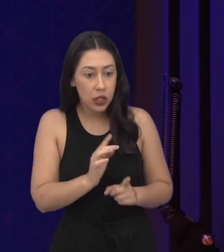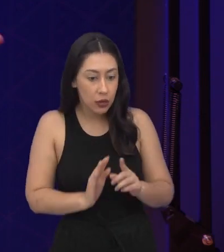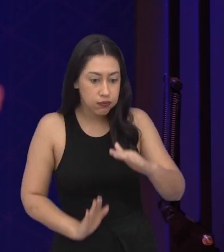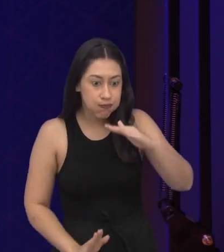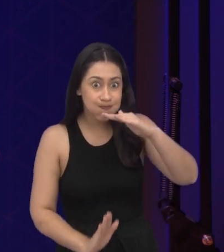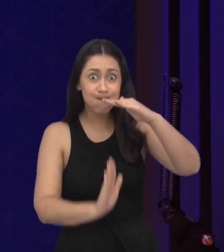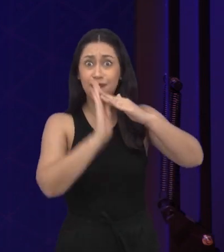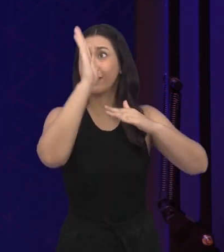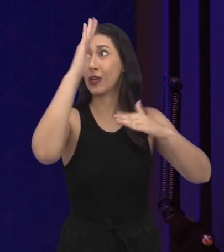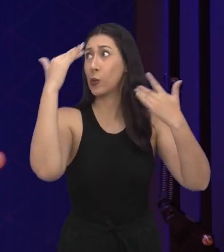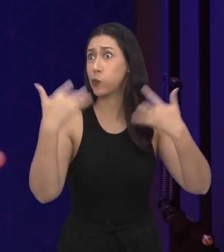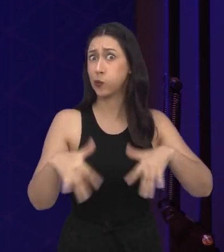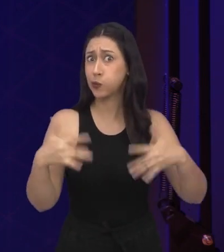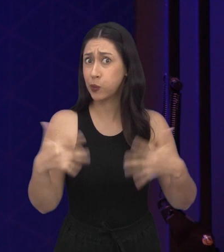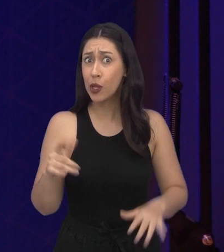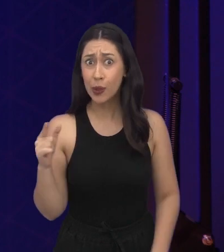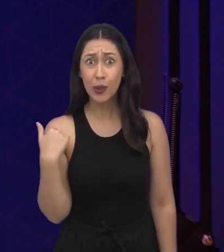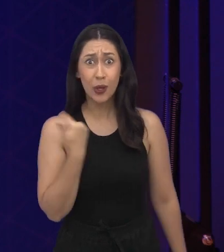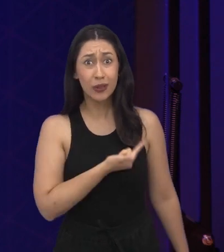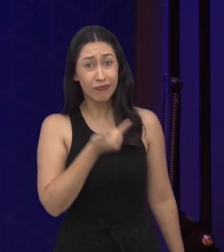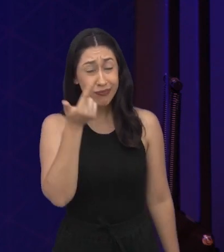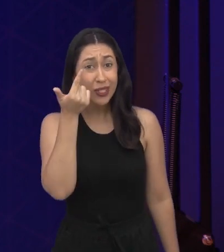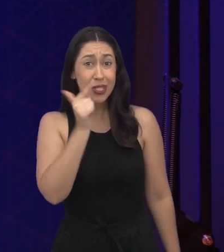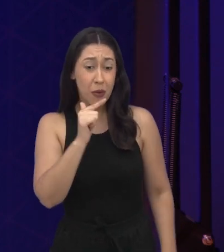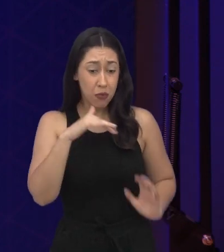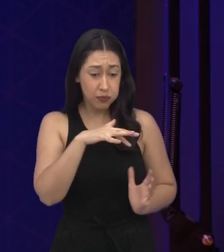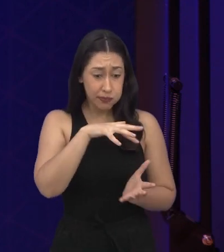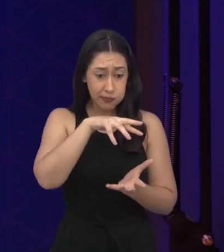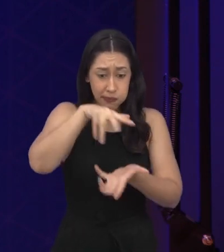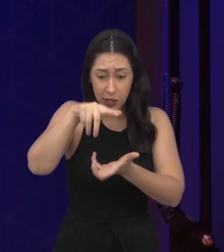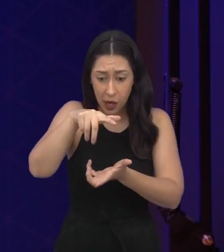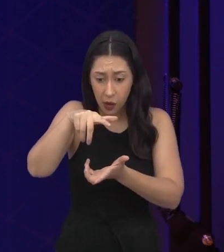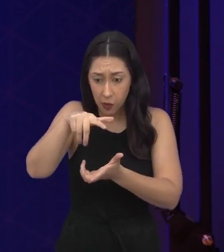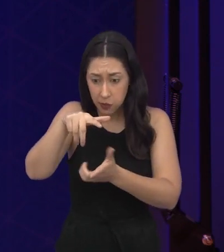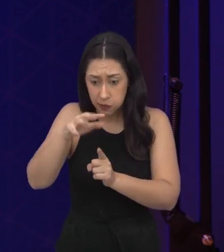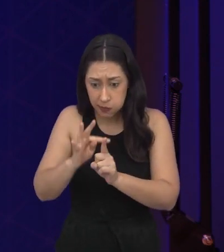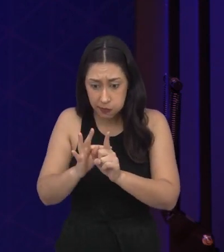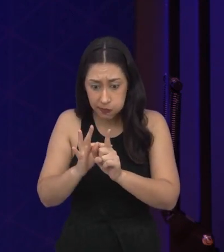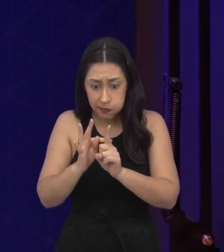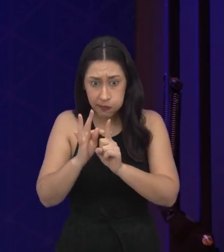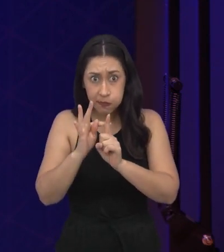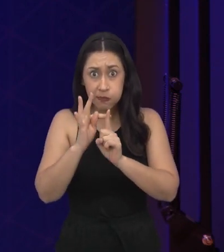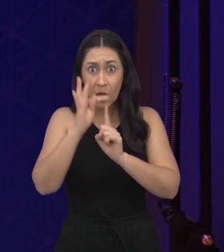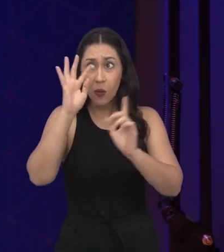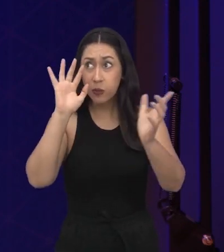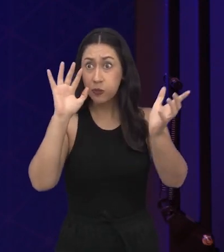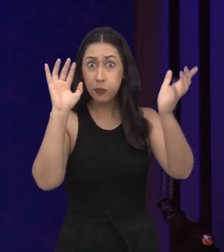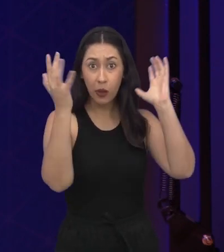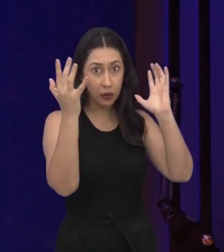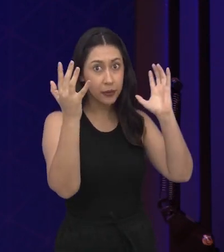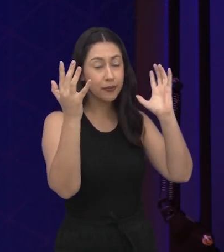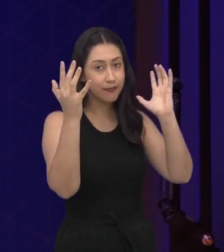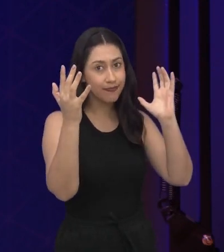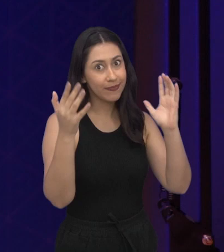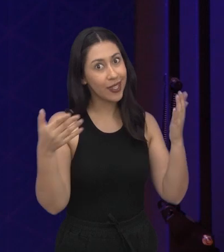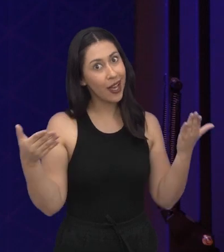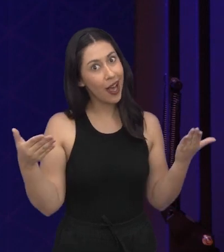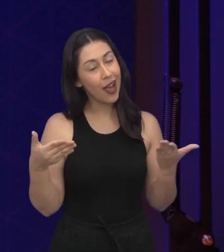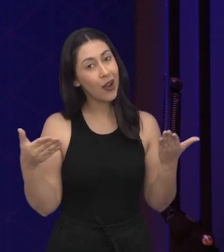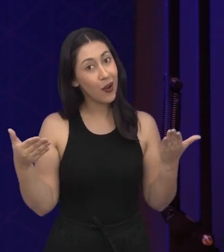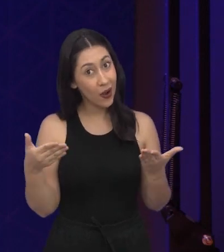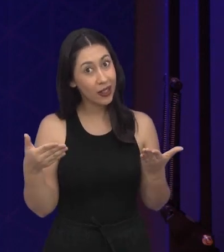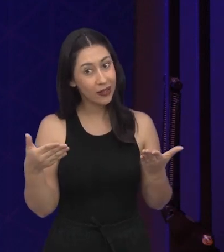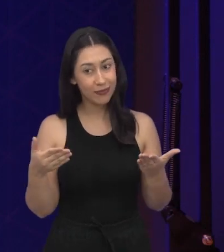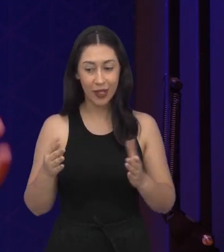uma nova façanha. Nós fizemos com que o planeta Terra subisse em um novo estágio na escala de mudanças climáticas. Agora